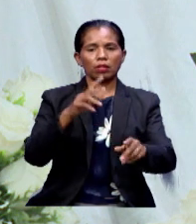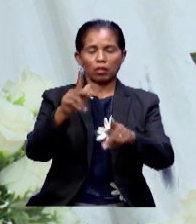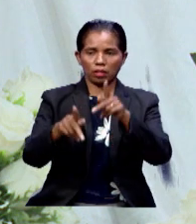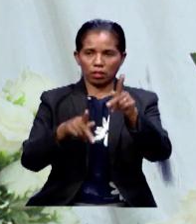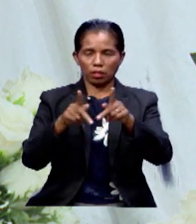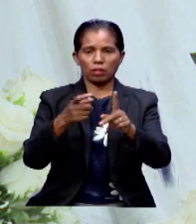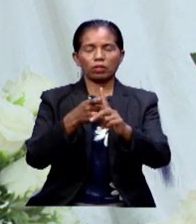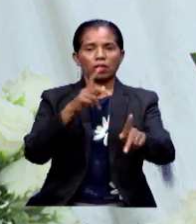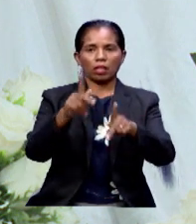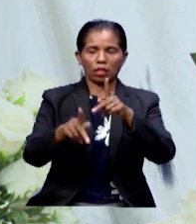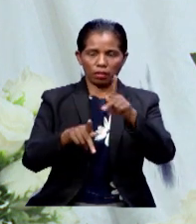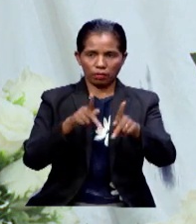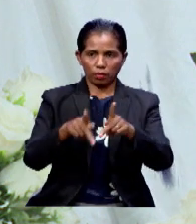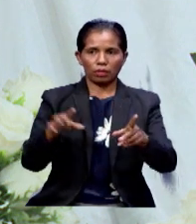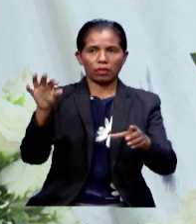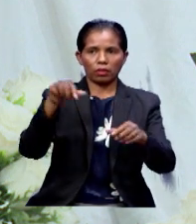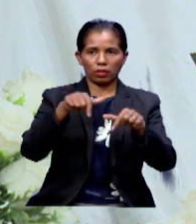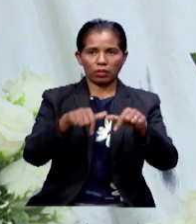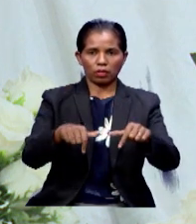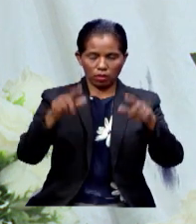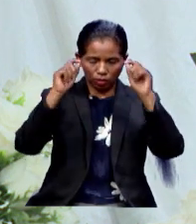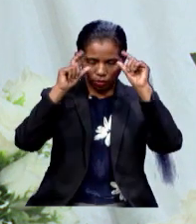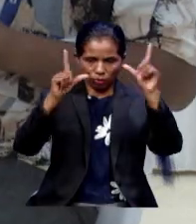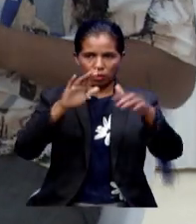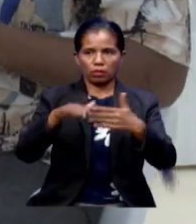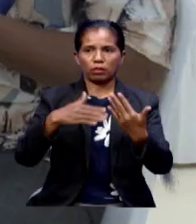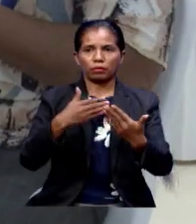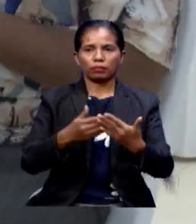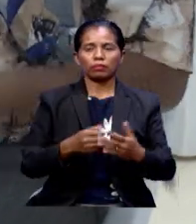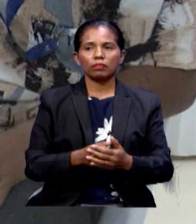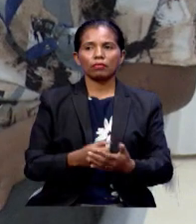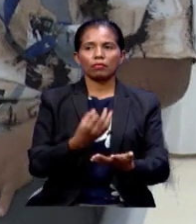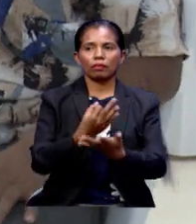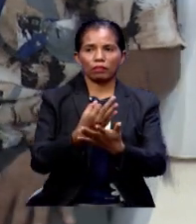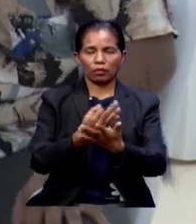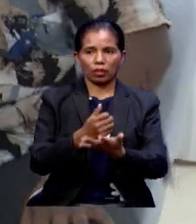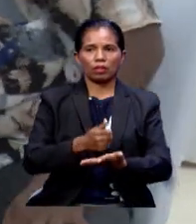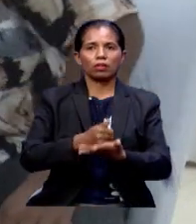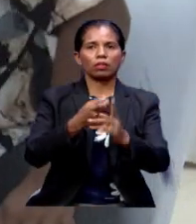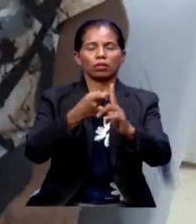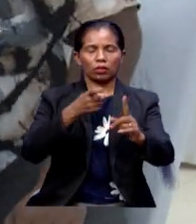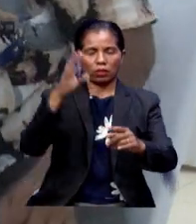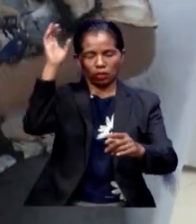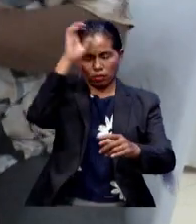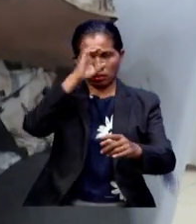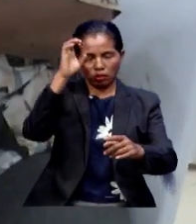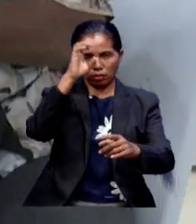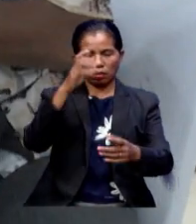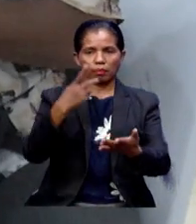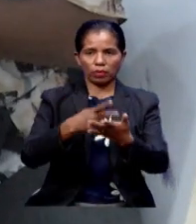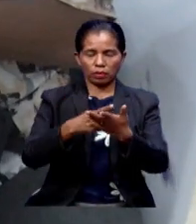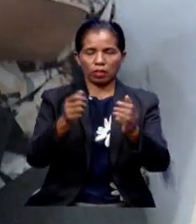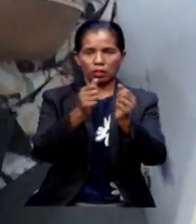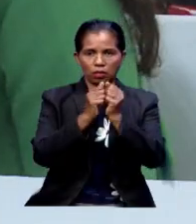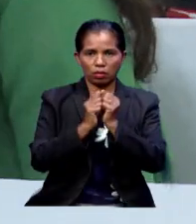husi votante sira e timoruan sira hotu. Orçamento nebe apoio husi União Europeia ba projeto ne